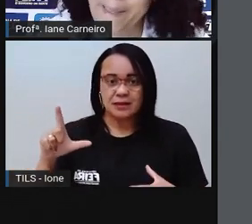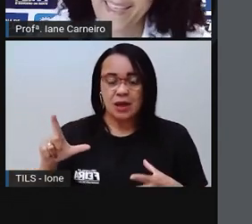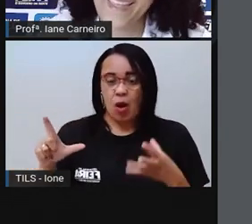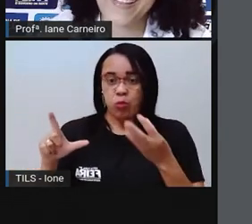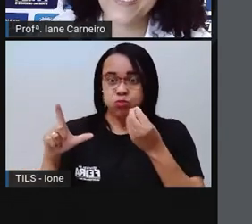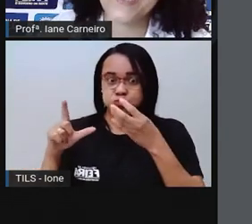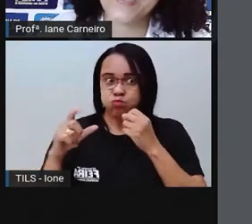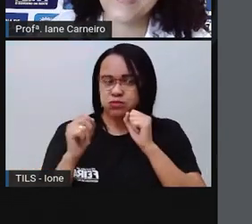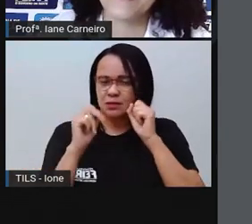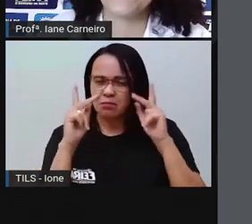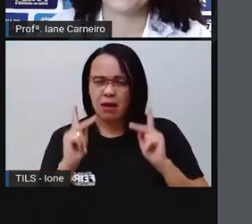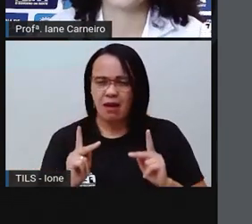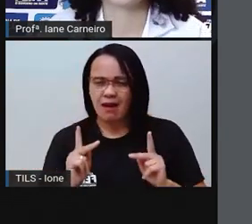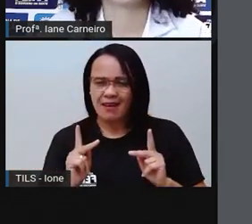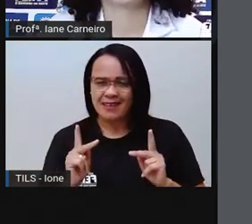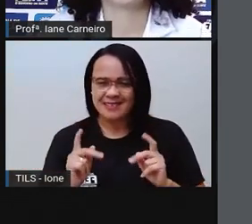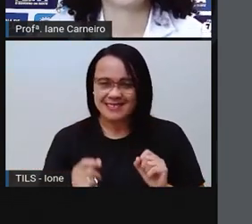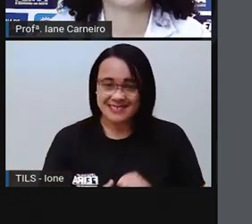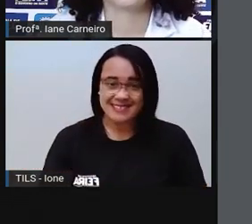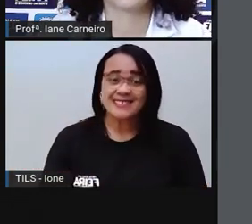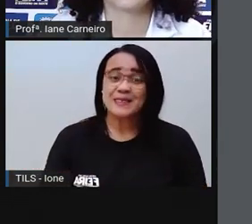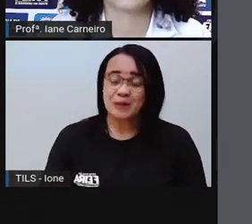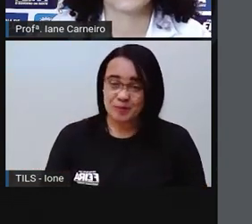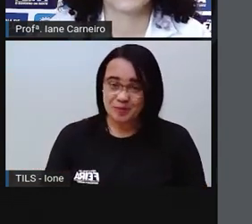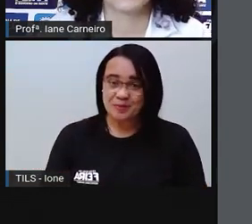Muito espertos.